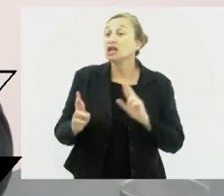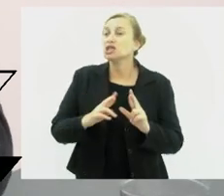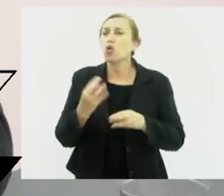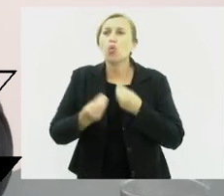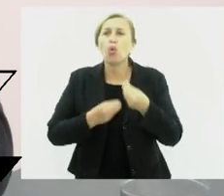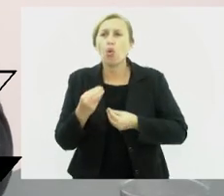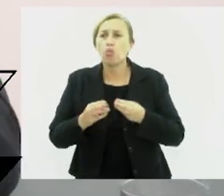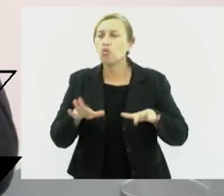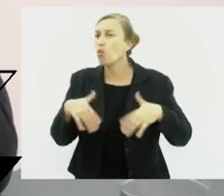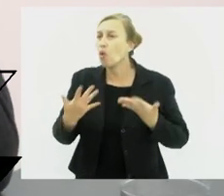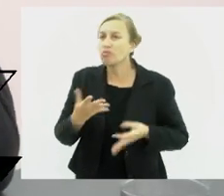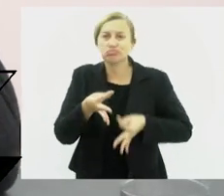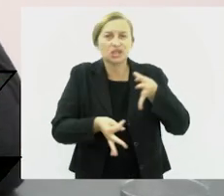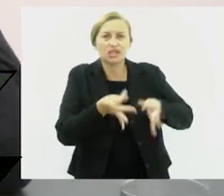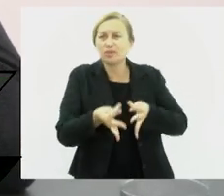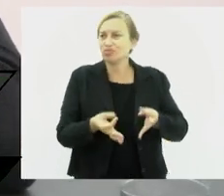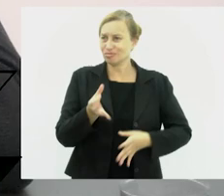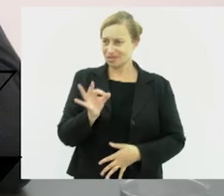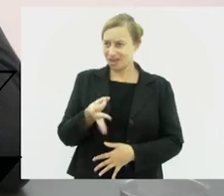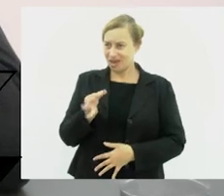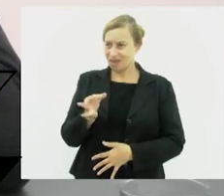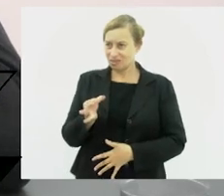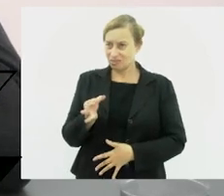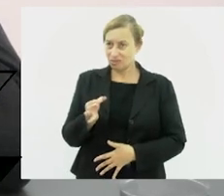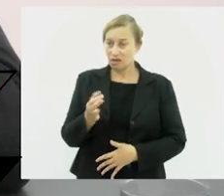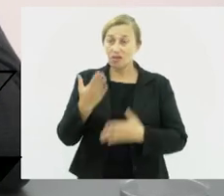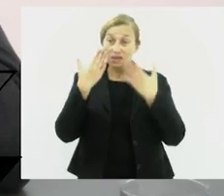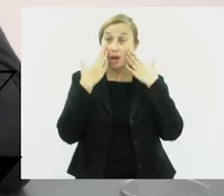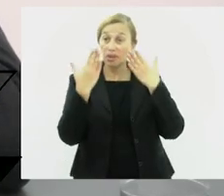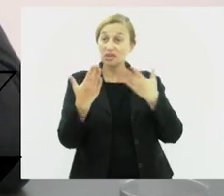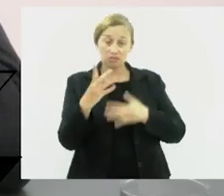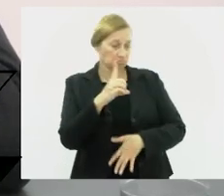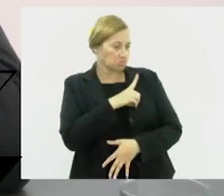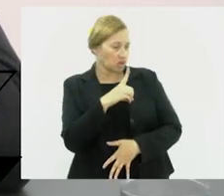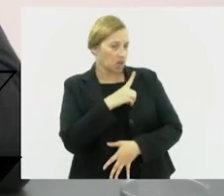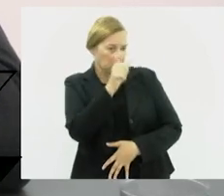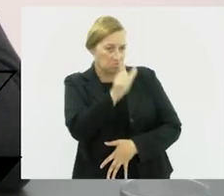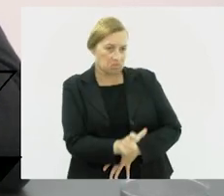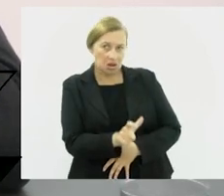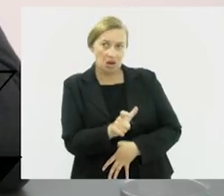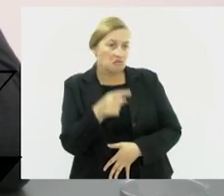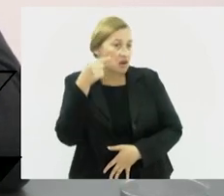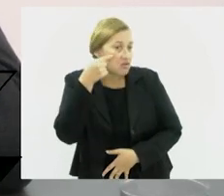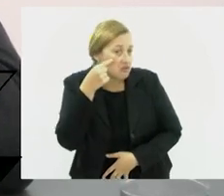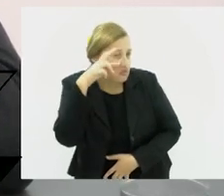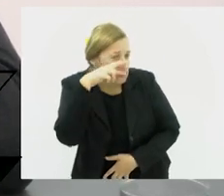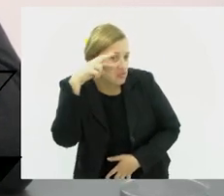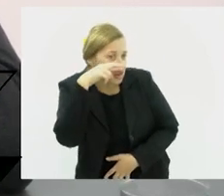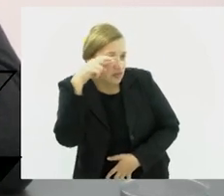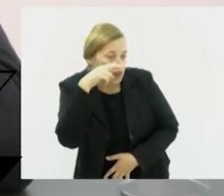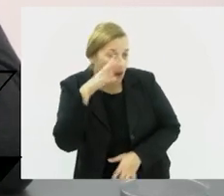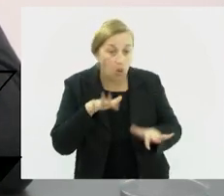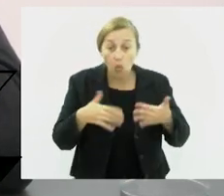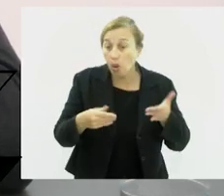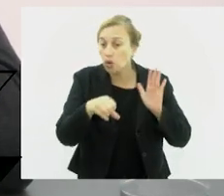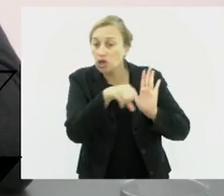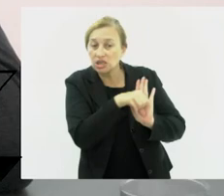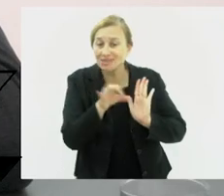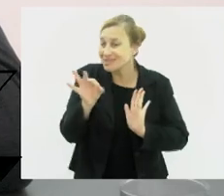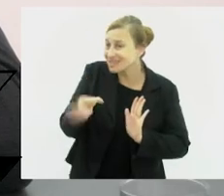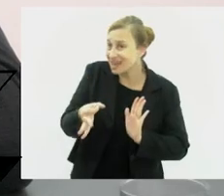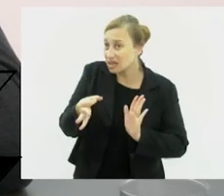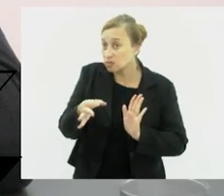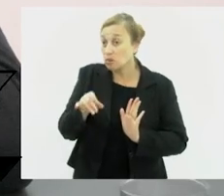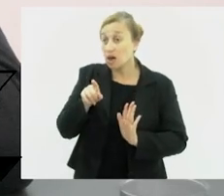qual vai ser o tratamento adequado, o fato vai ser apresentado ao delegado e ele vai verificar em que crime ou infração, de fato,